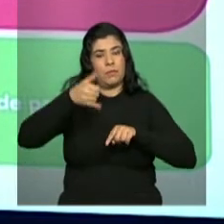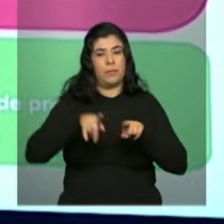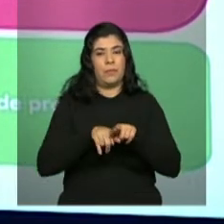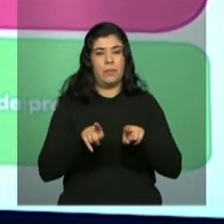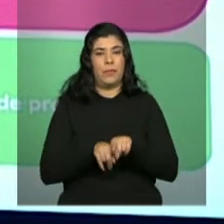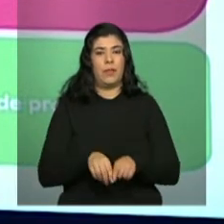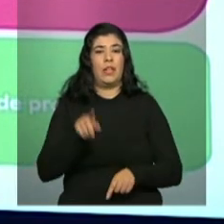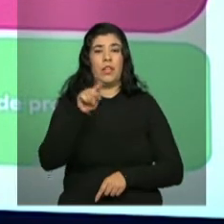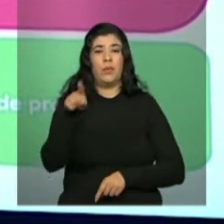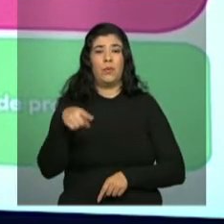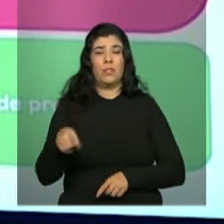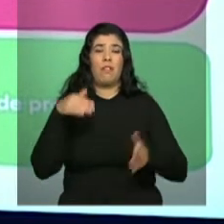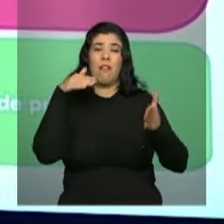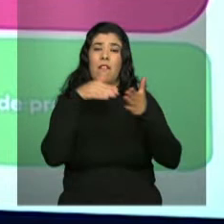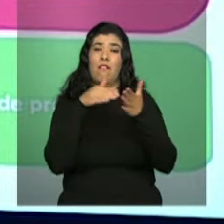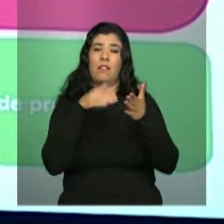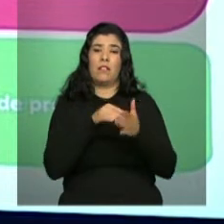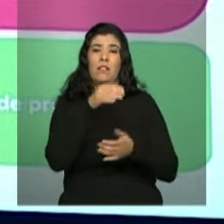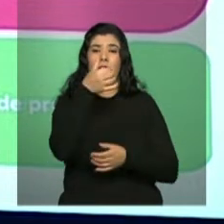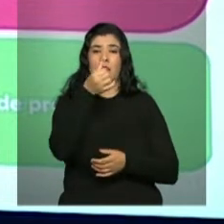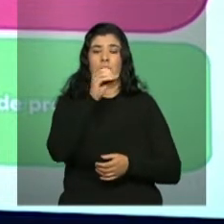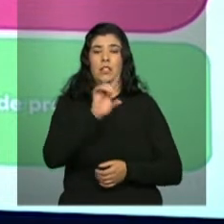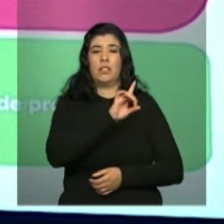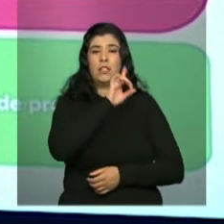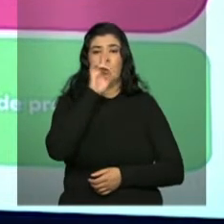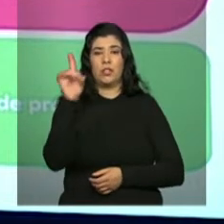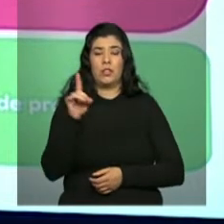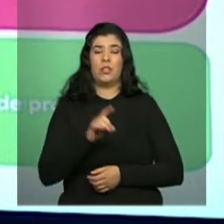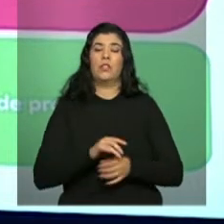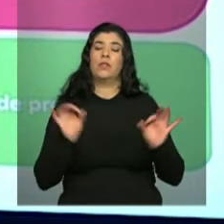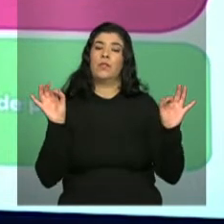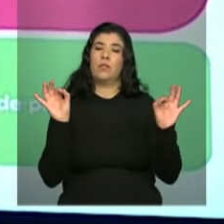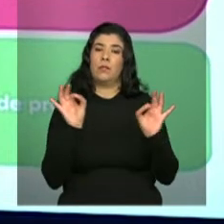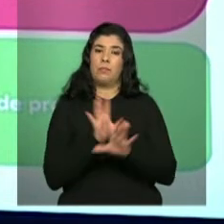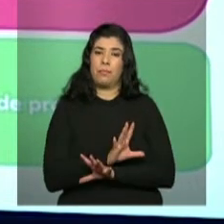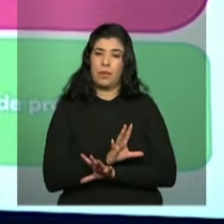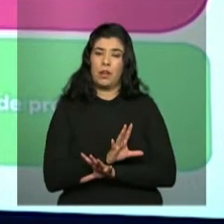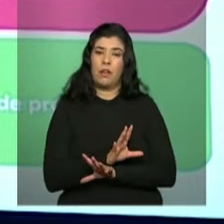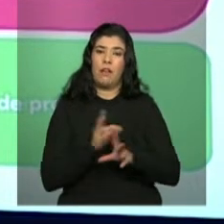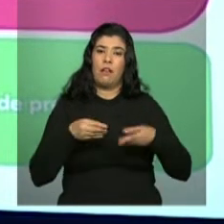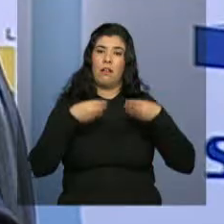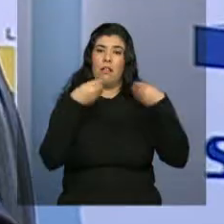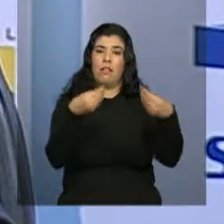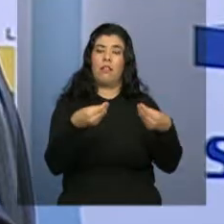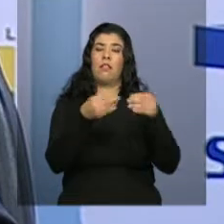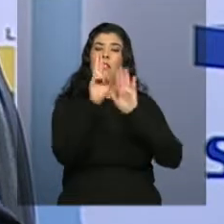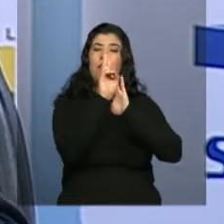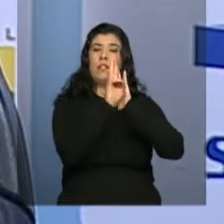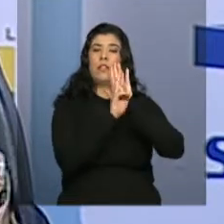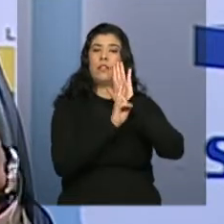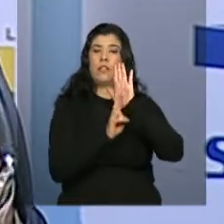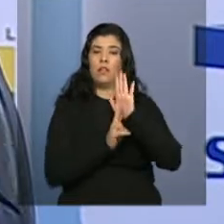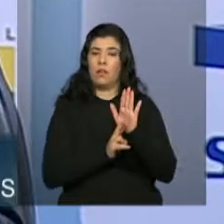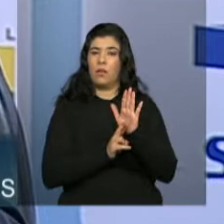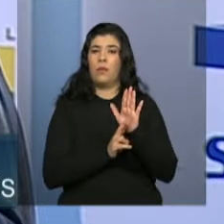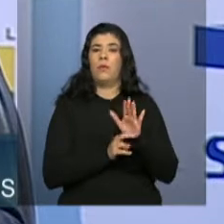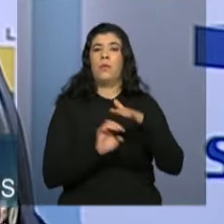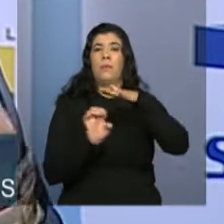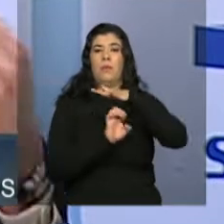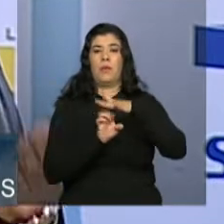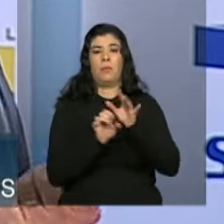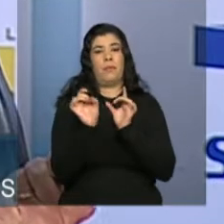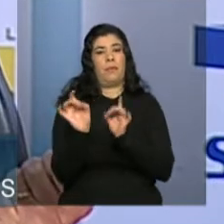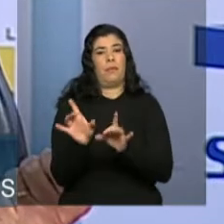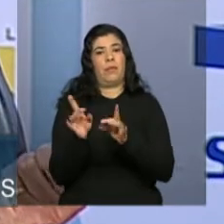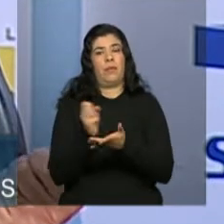ele é publicado até 60 dias após o término do prazo para entrega do relatório de comercialização deve empresas é a cada